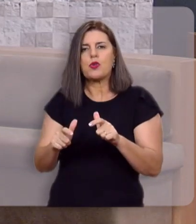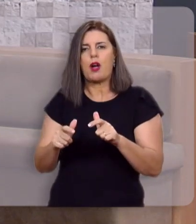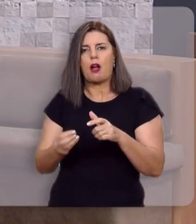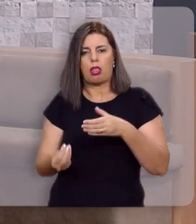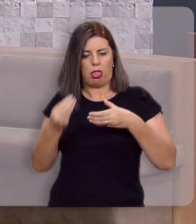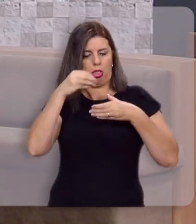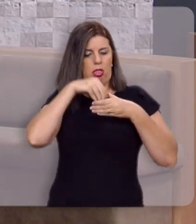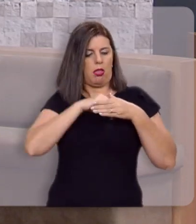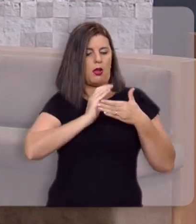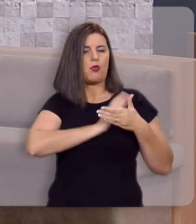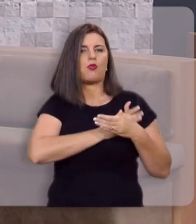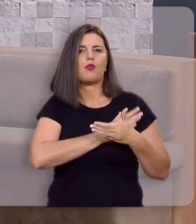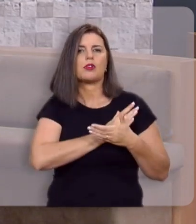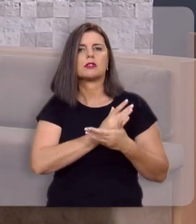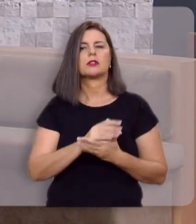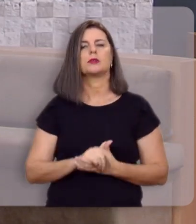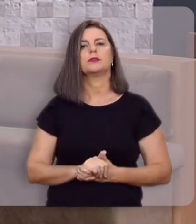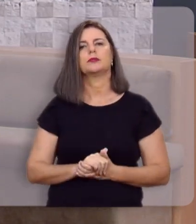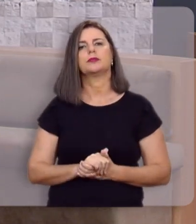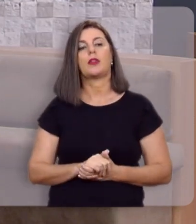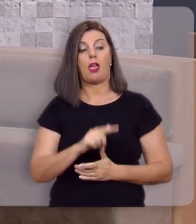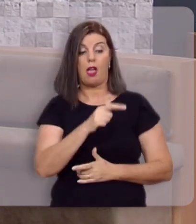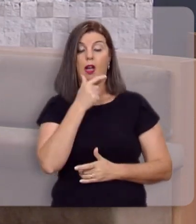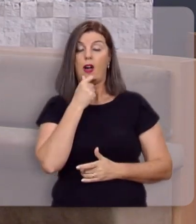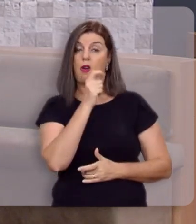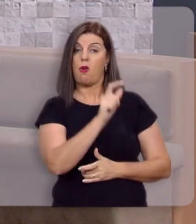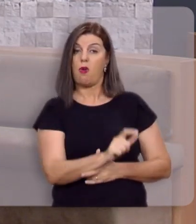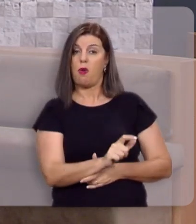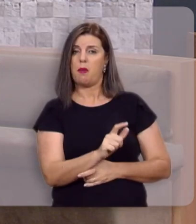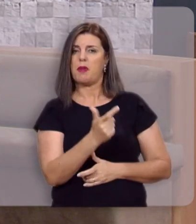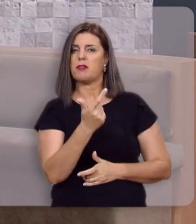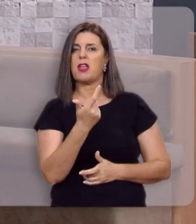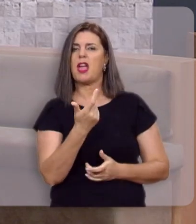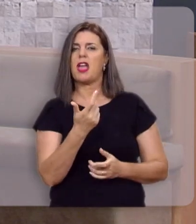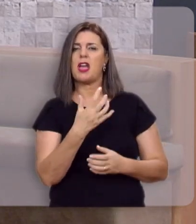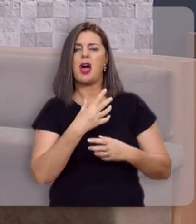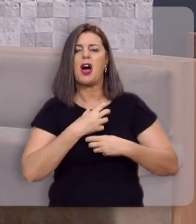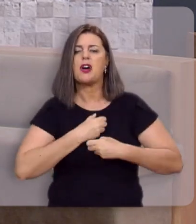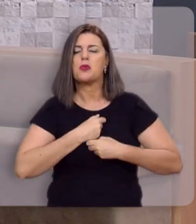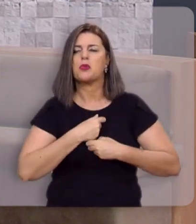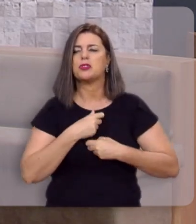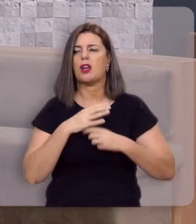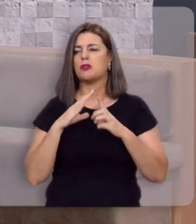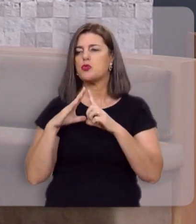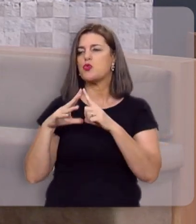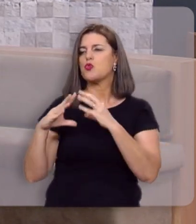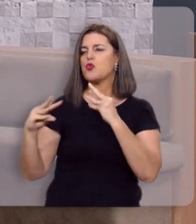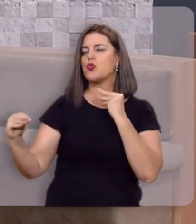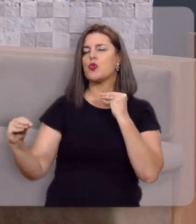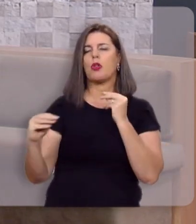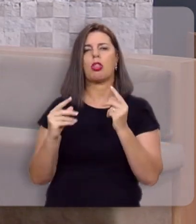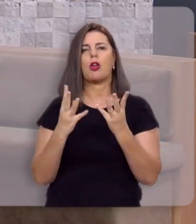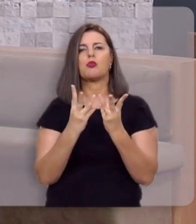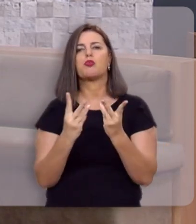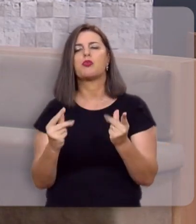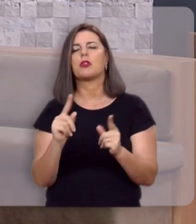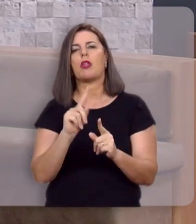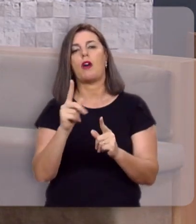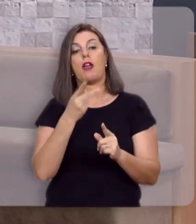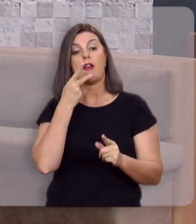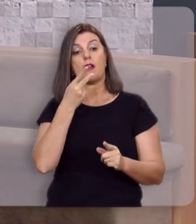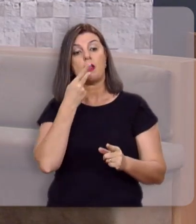se instalado no seu peito. Esse homem não tem uma angústia que vem e vai, mas ele diz, angústias do